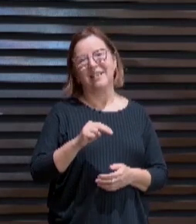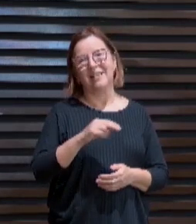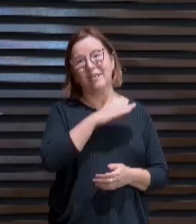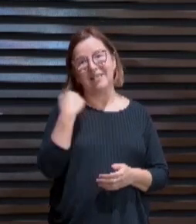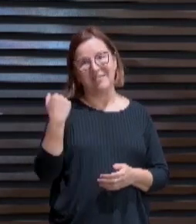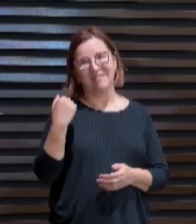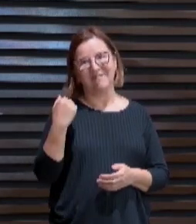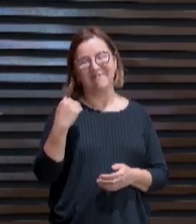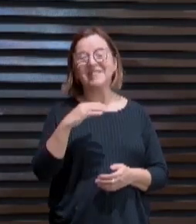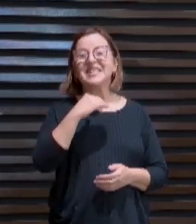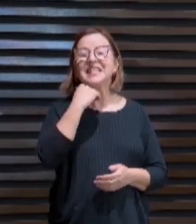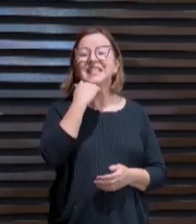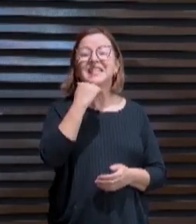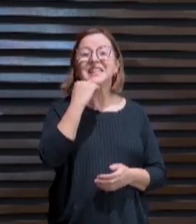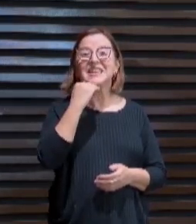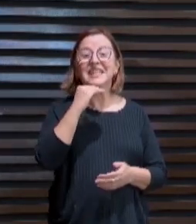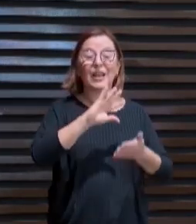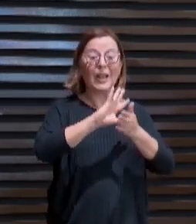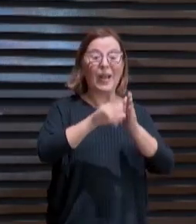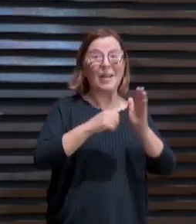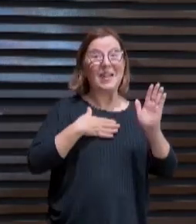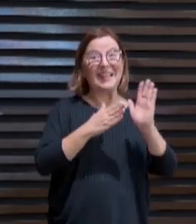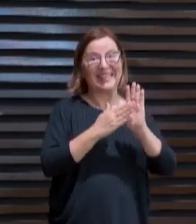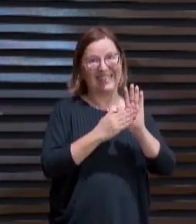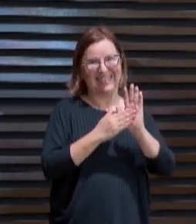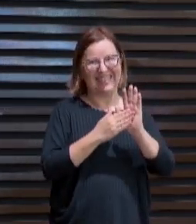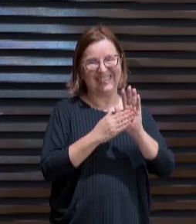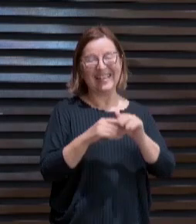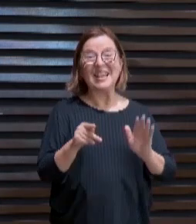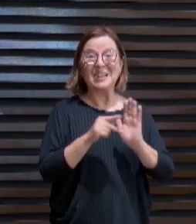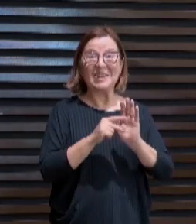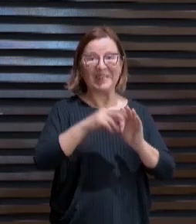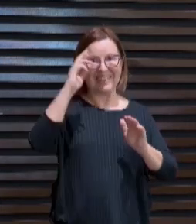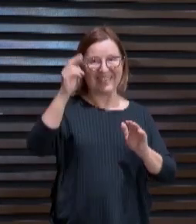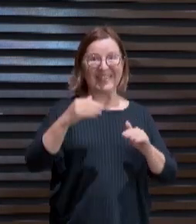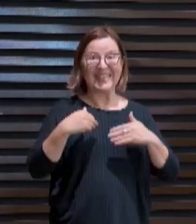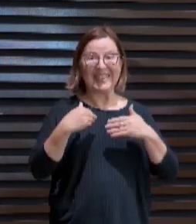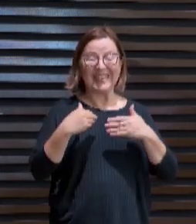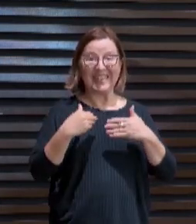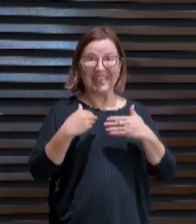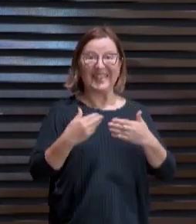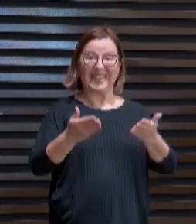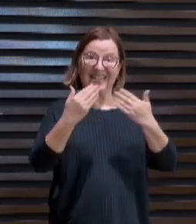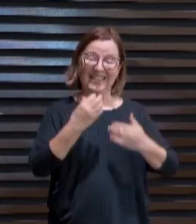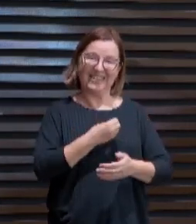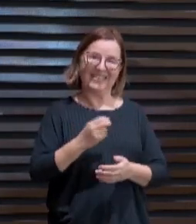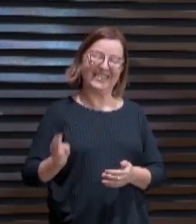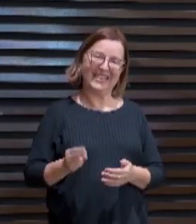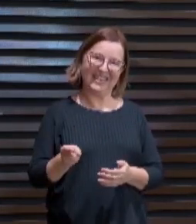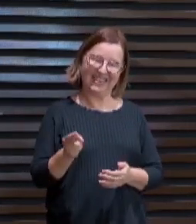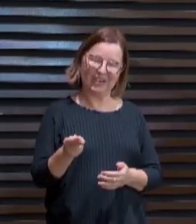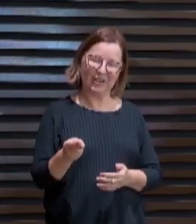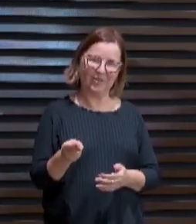arrebatará da minha mão. É o próprio Senhor que dá a vida eterna. E se ela é eterna, quando é que ela acaba? Aqui Ele já nos